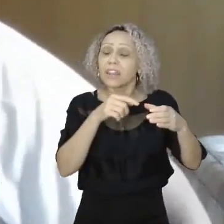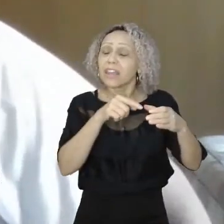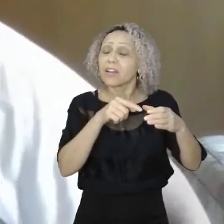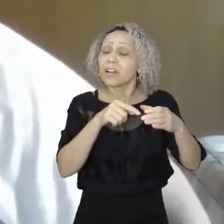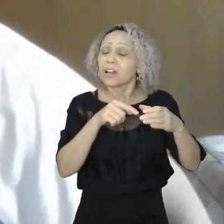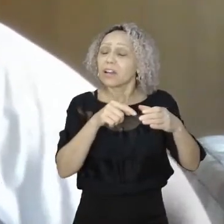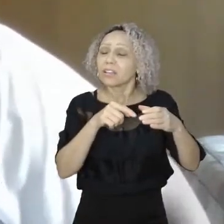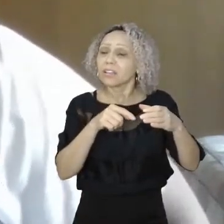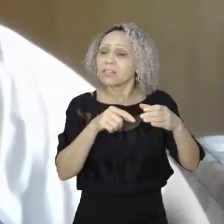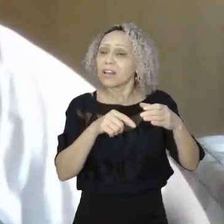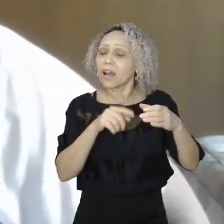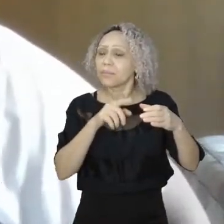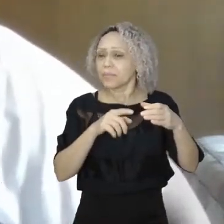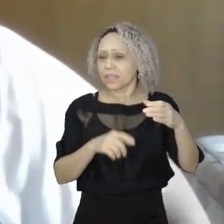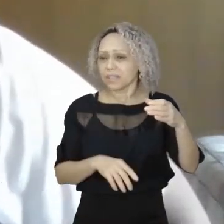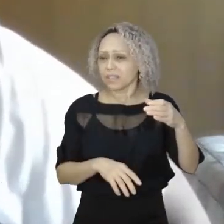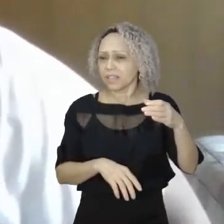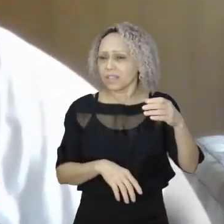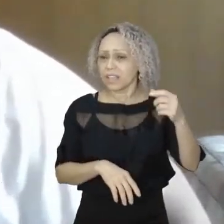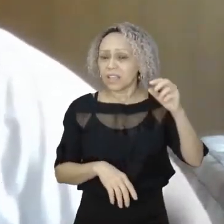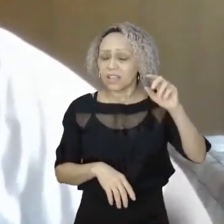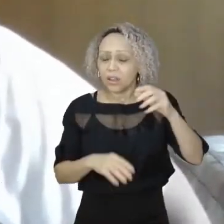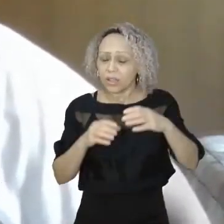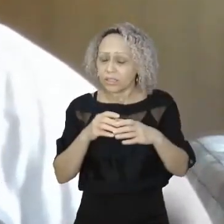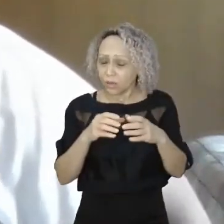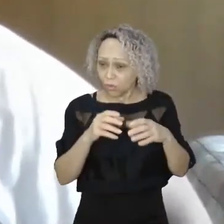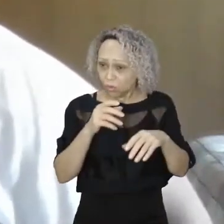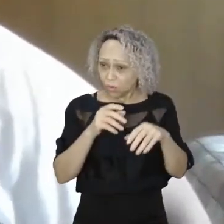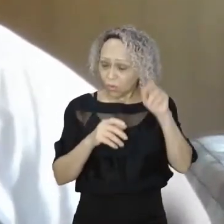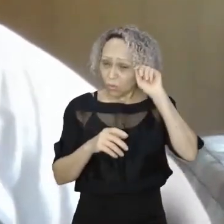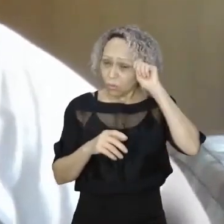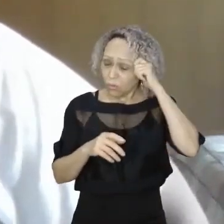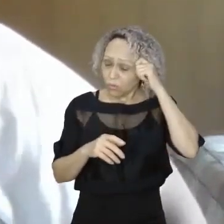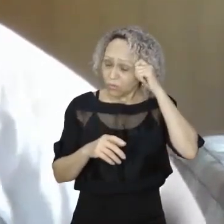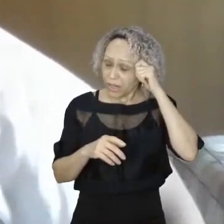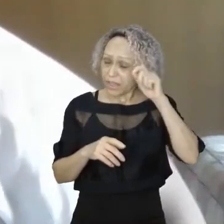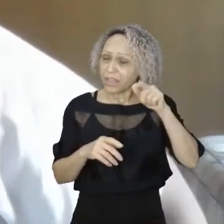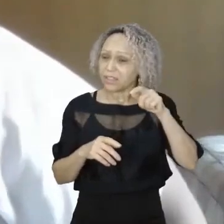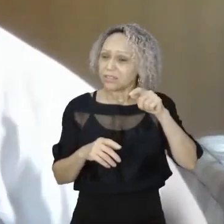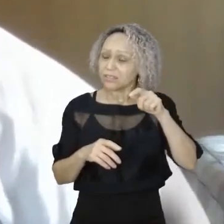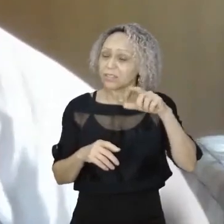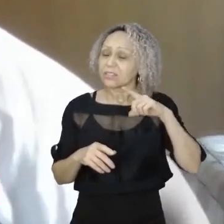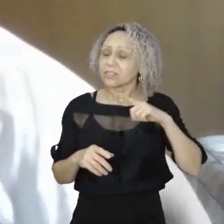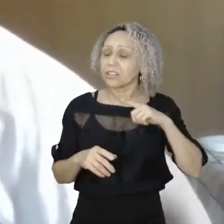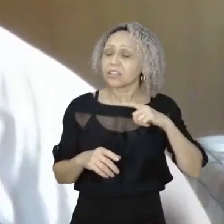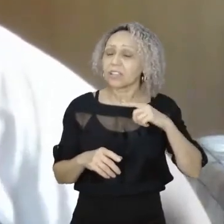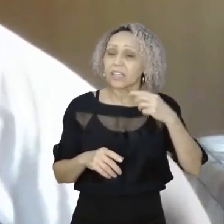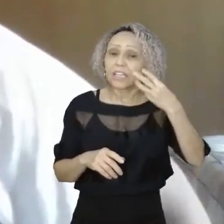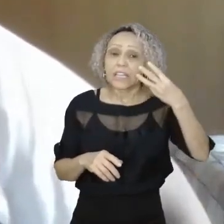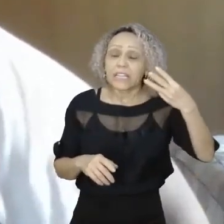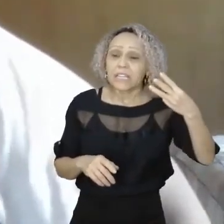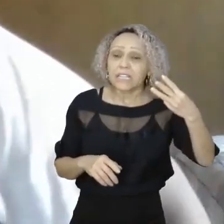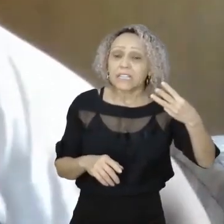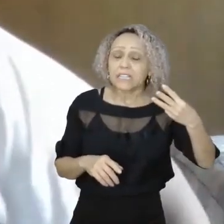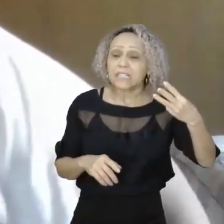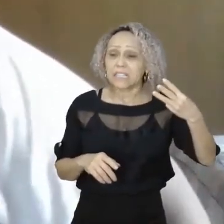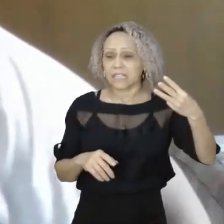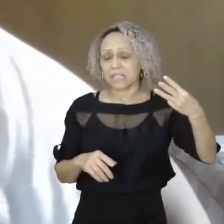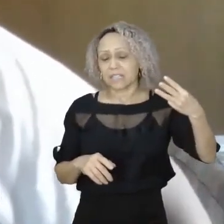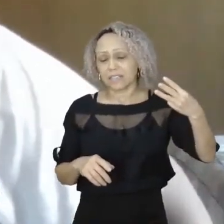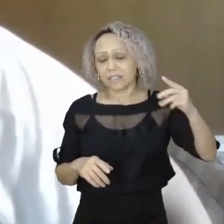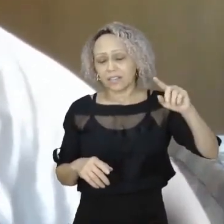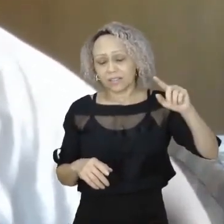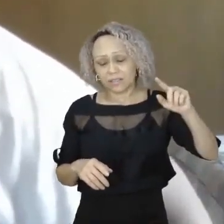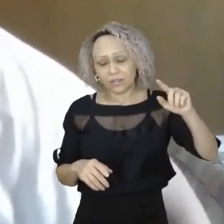33,7% dos cargos de direção e gerência. Ou seja, 1 em cada